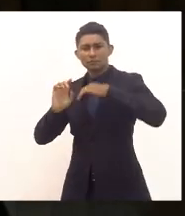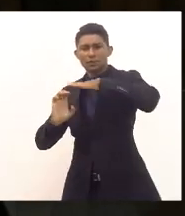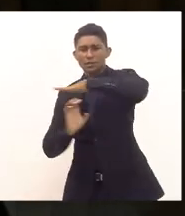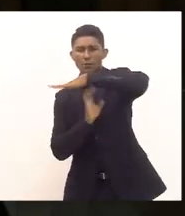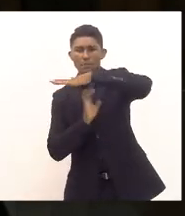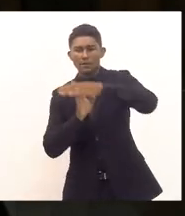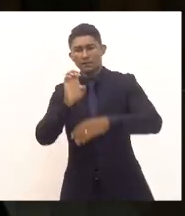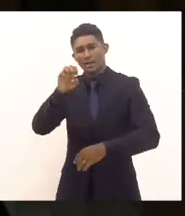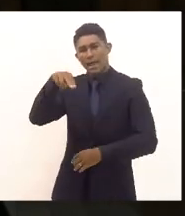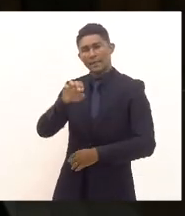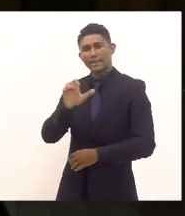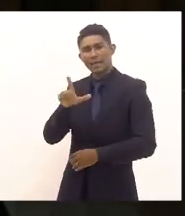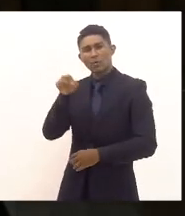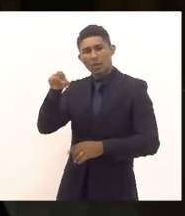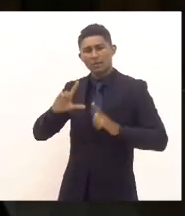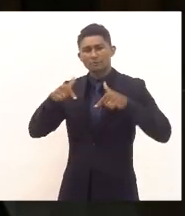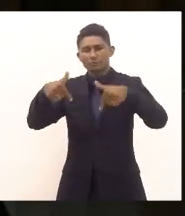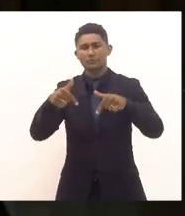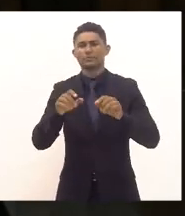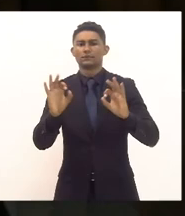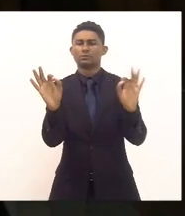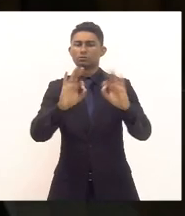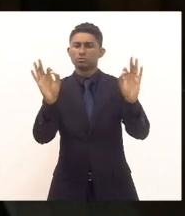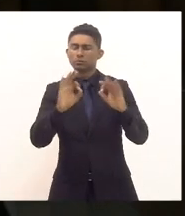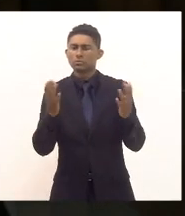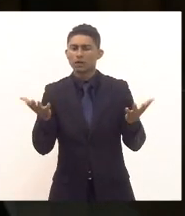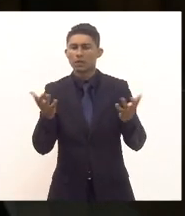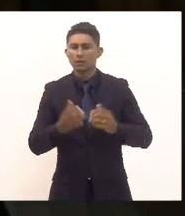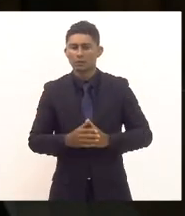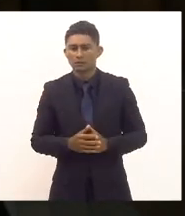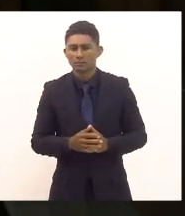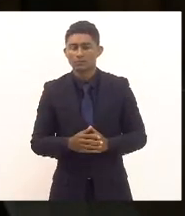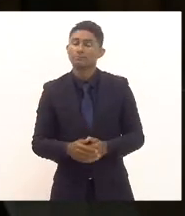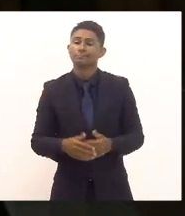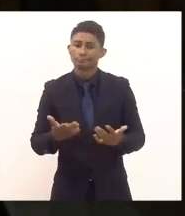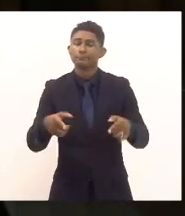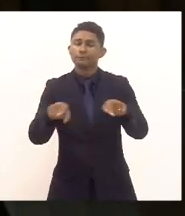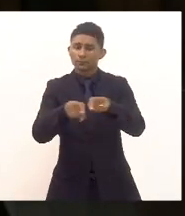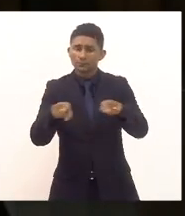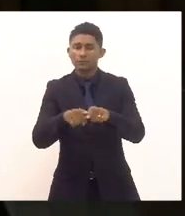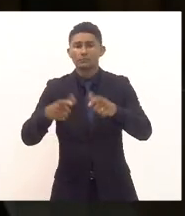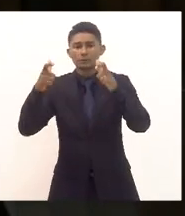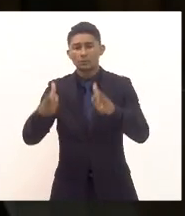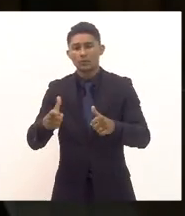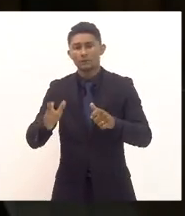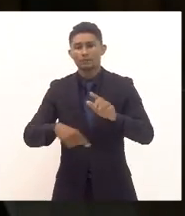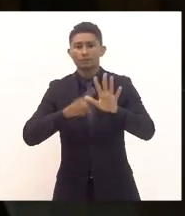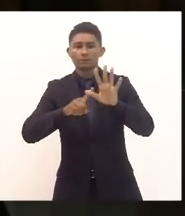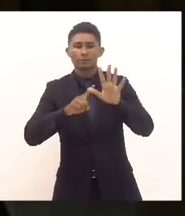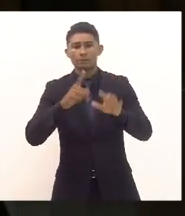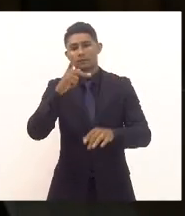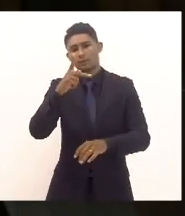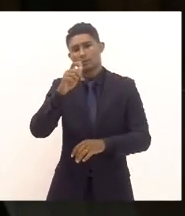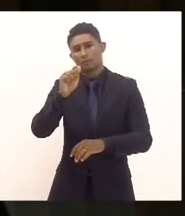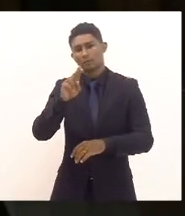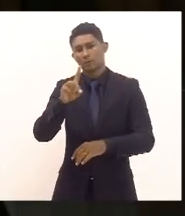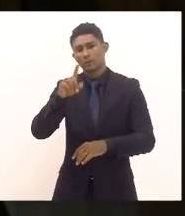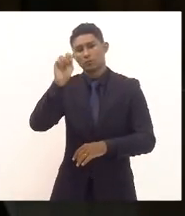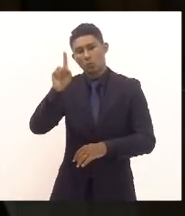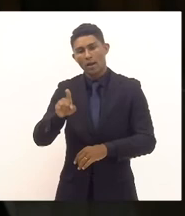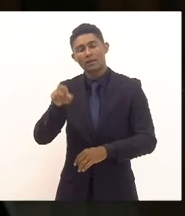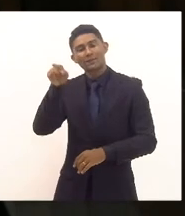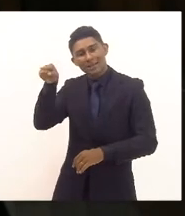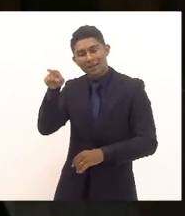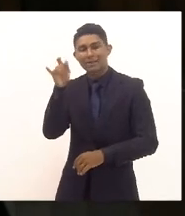empresa que tanto atrapalha o estado do Rio de Janeiro e da mesma forma em Santo Antônio de Pádua com energia